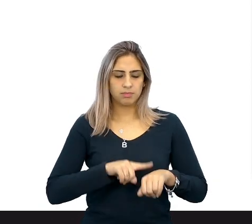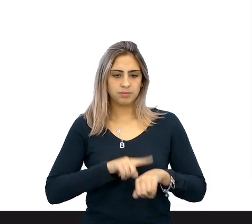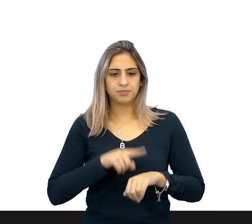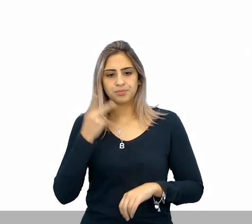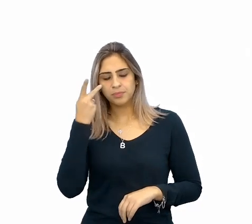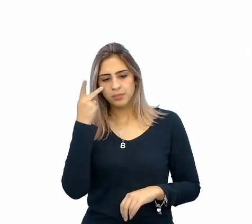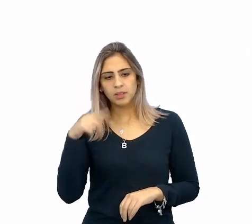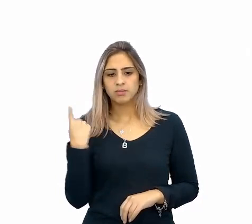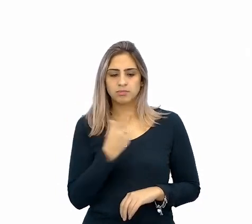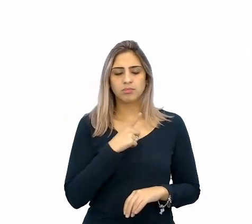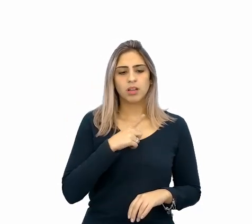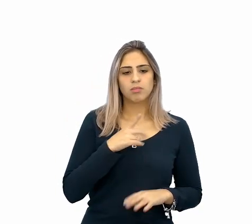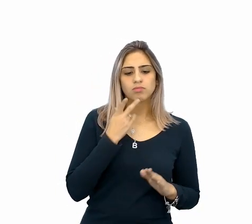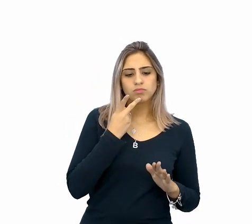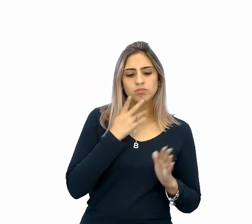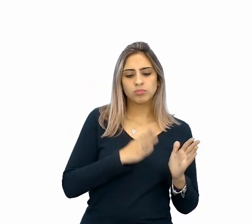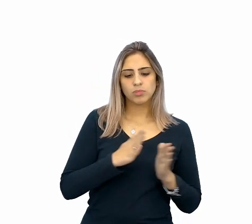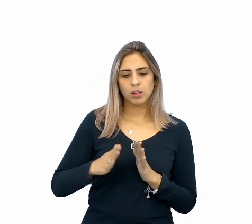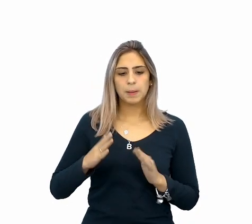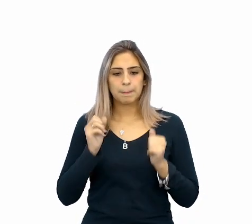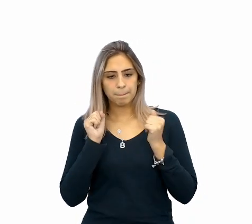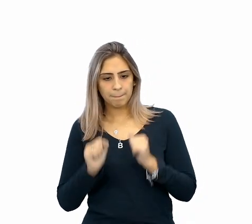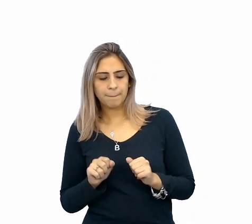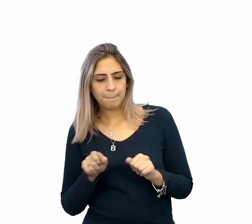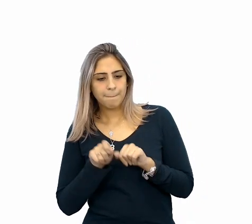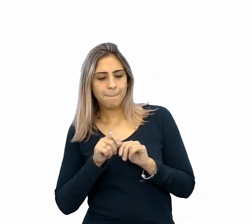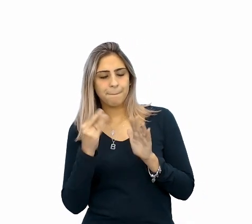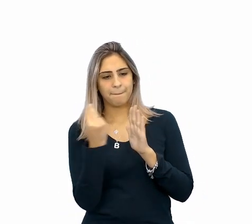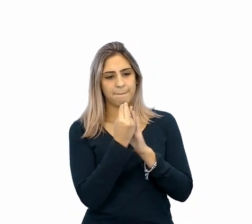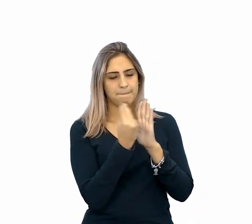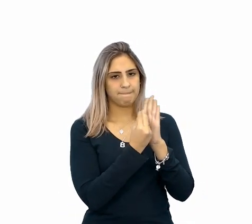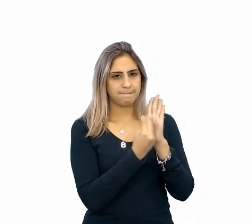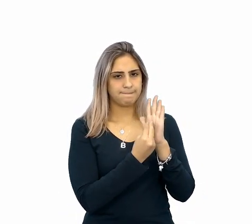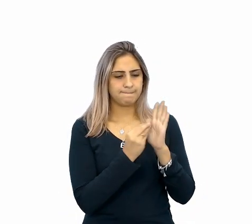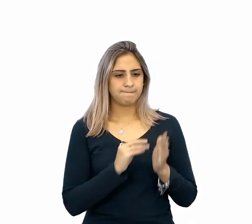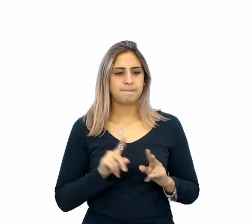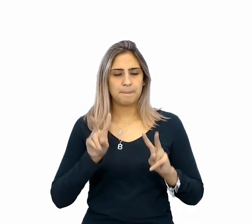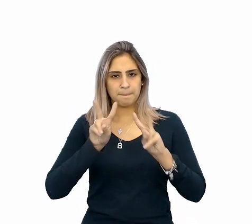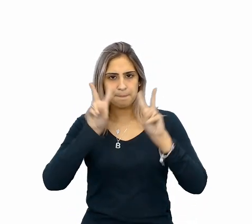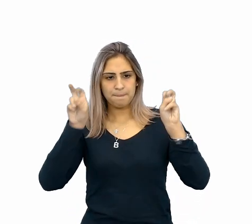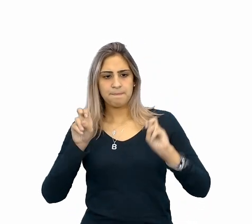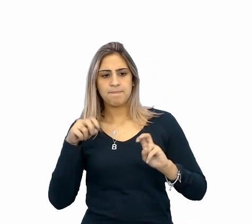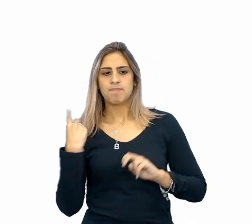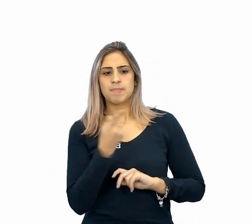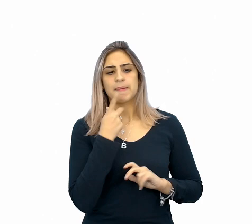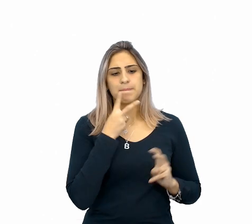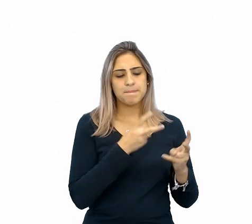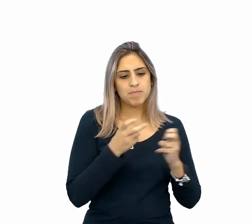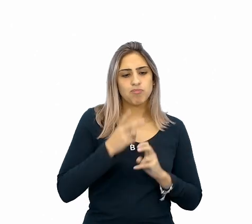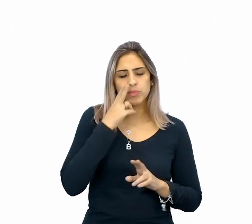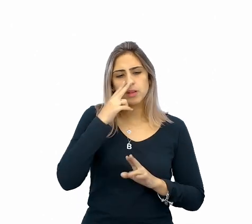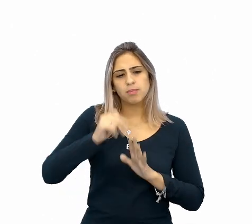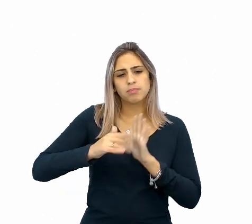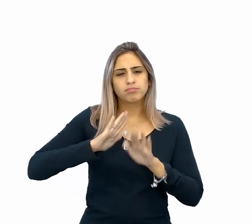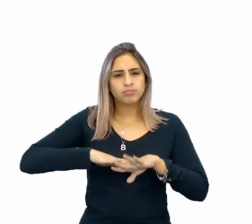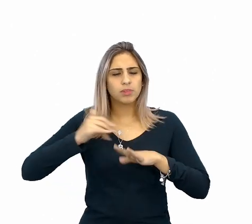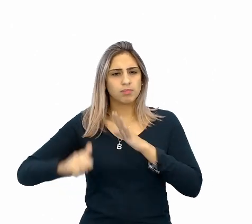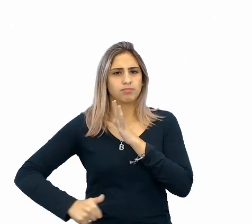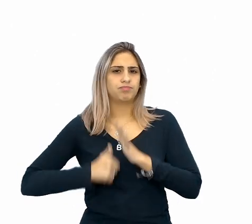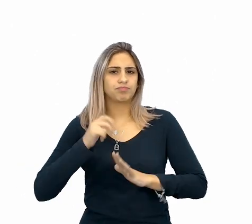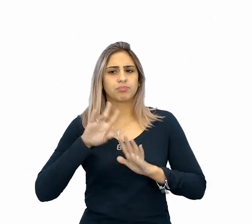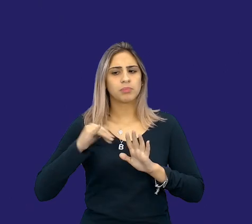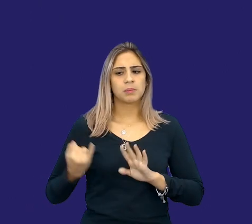vocês tomem nota, possam fazer os registros das questões que vocês considerarem mais